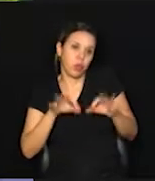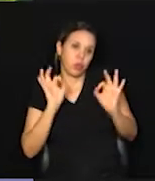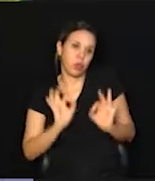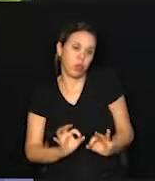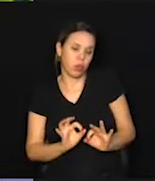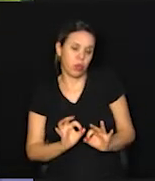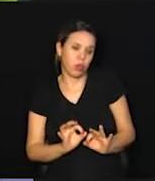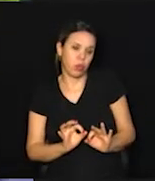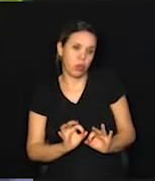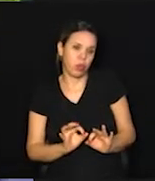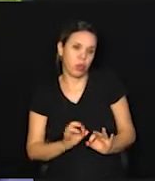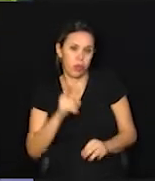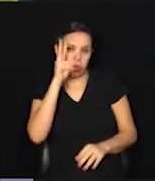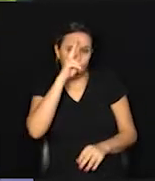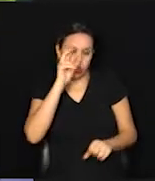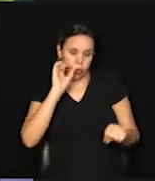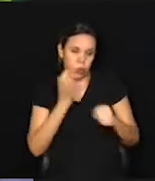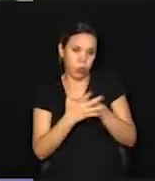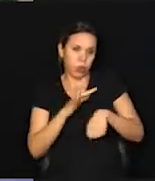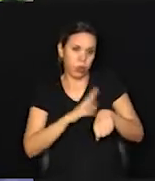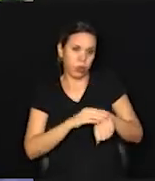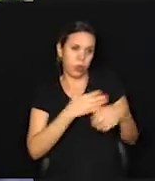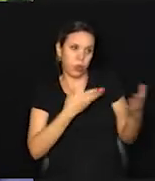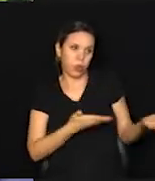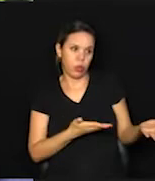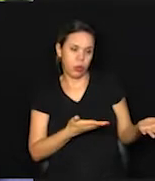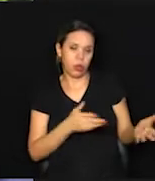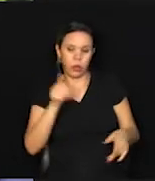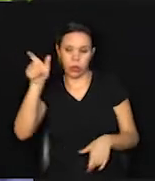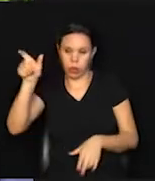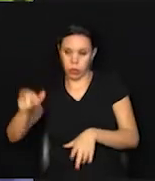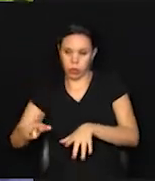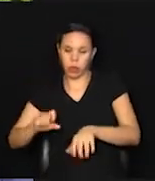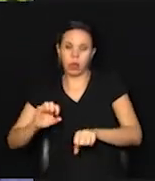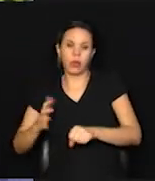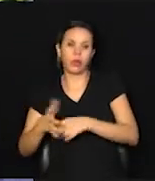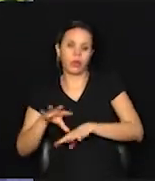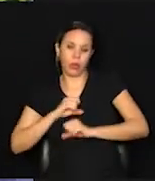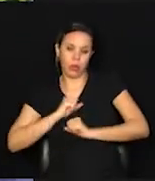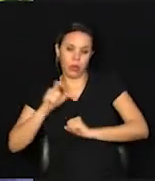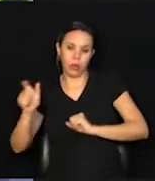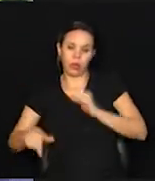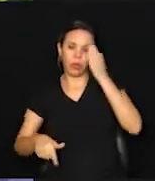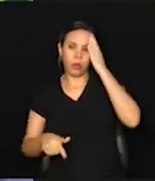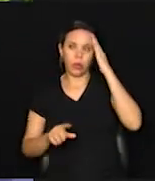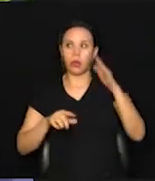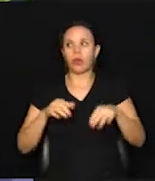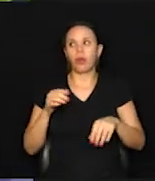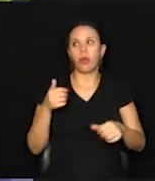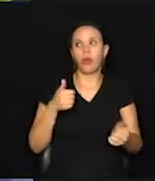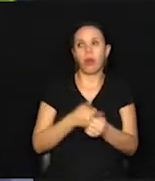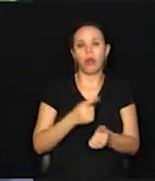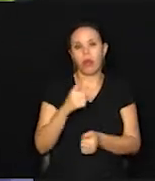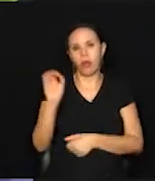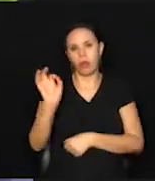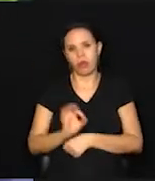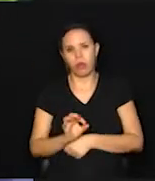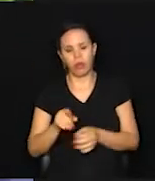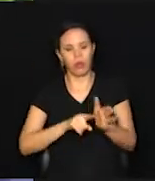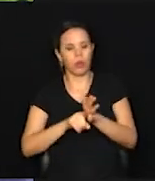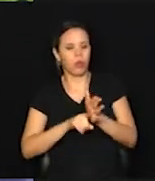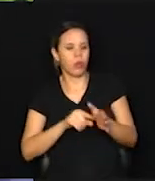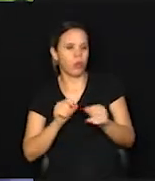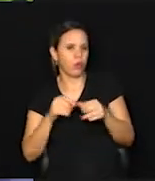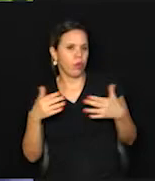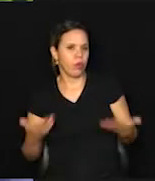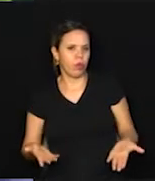lembrar que a Covid-19 é uma doença que, dos contaminados pela Covid-19, algo próximo de 10%, a depender do estudo que a gente fizer,